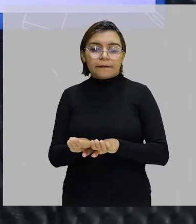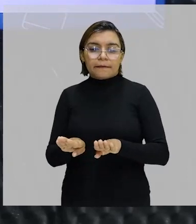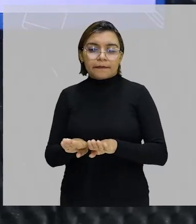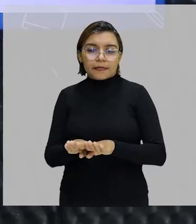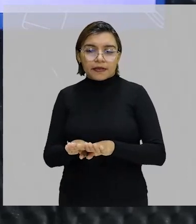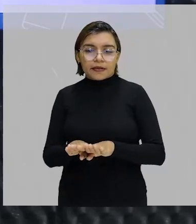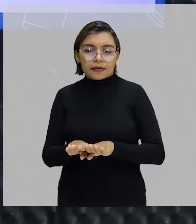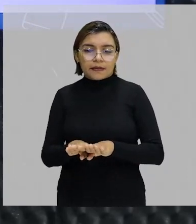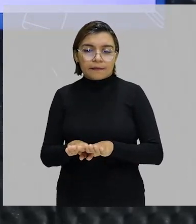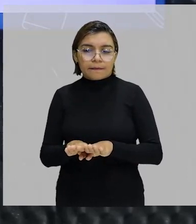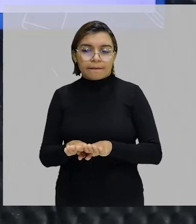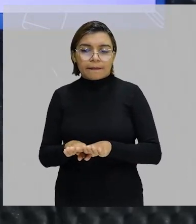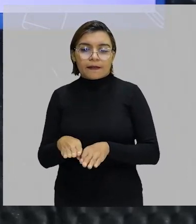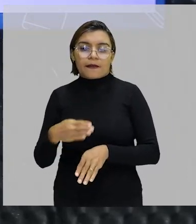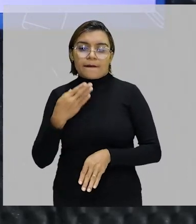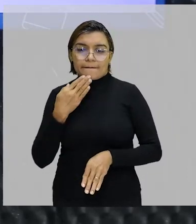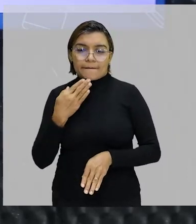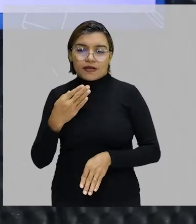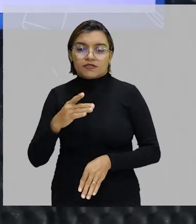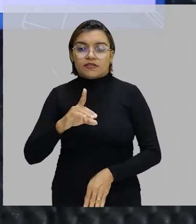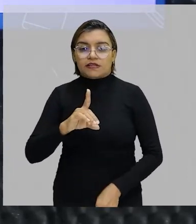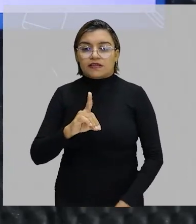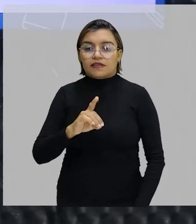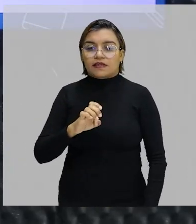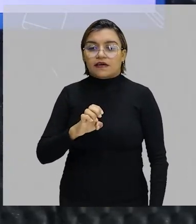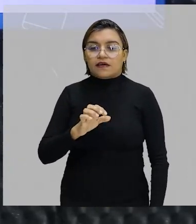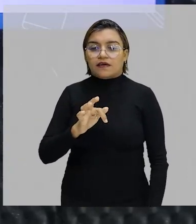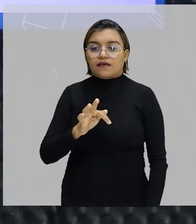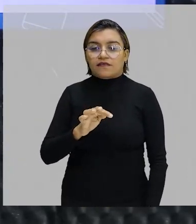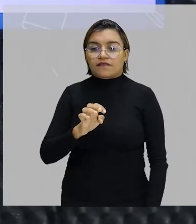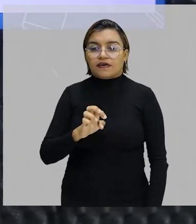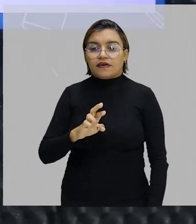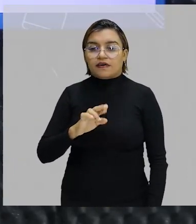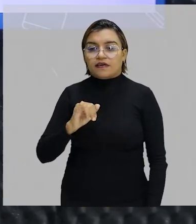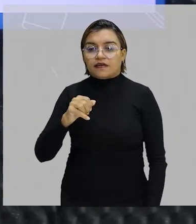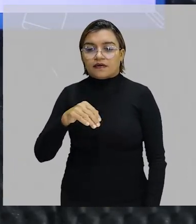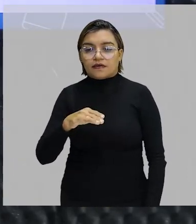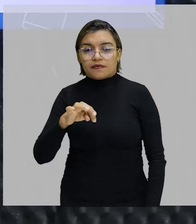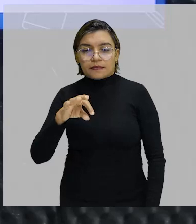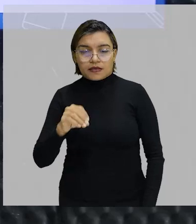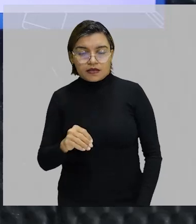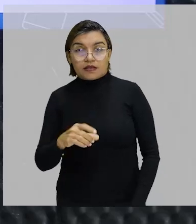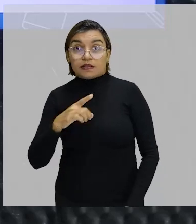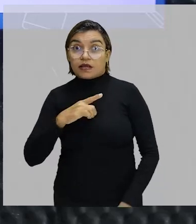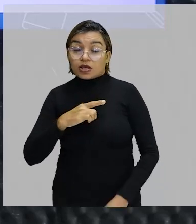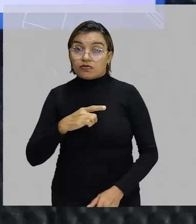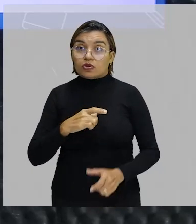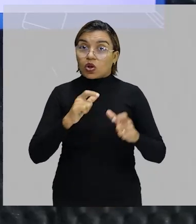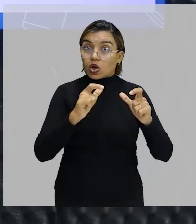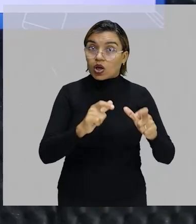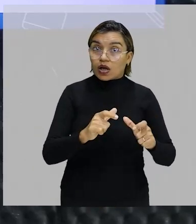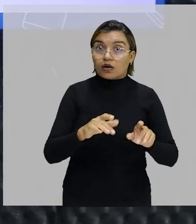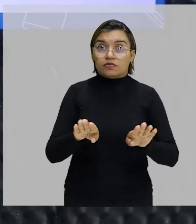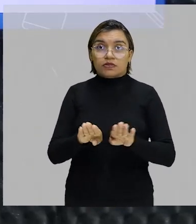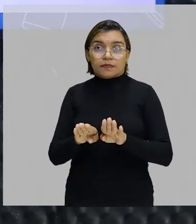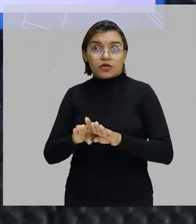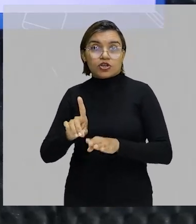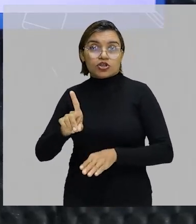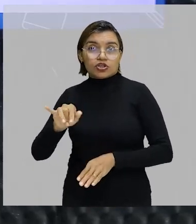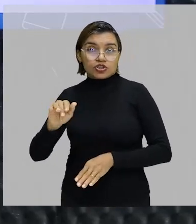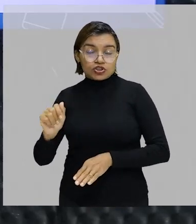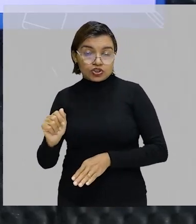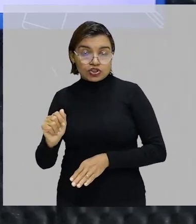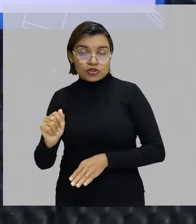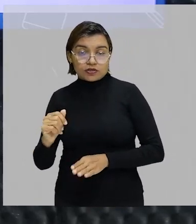peço deferimento, pede-se deferimento, tá? Pede deferimento, terceira pessoa. Aí tem local e data, que é no final, é